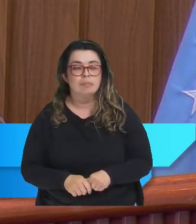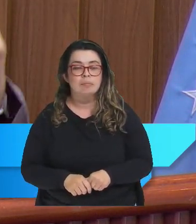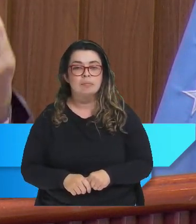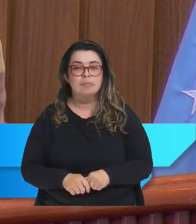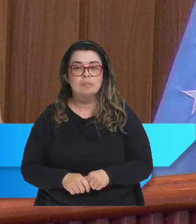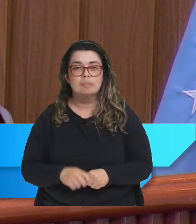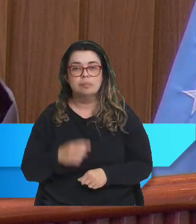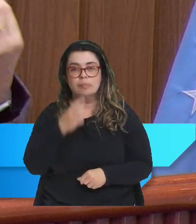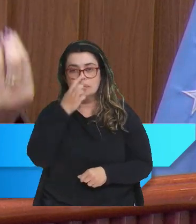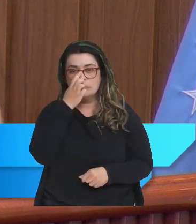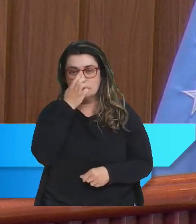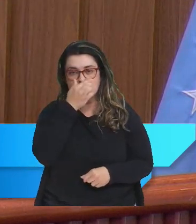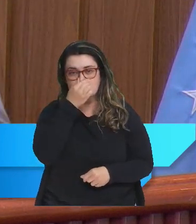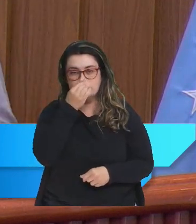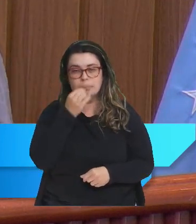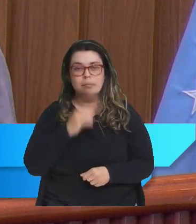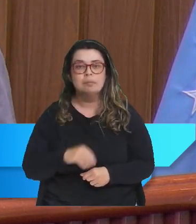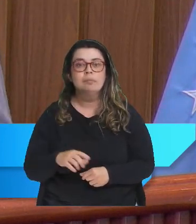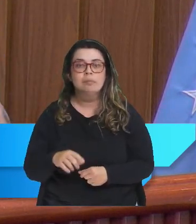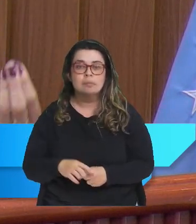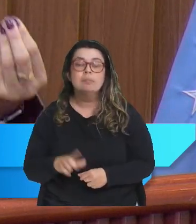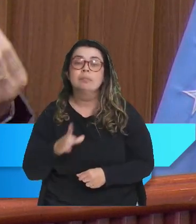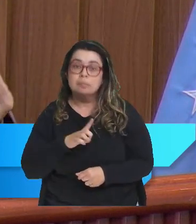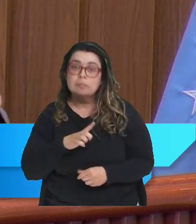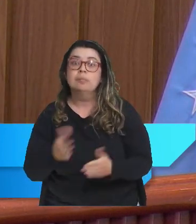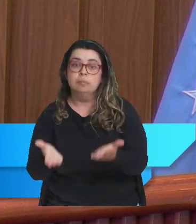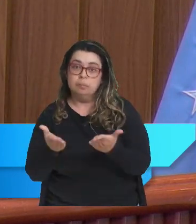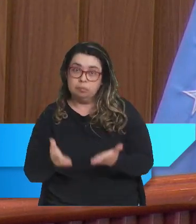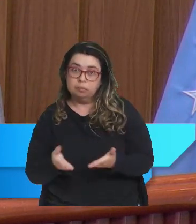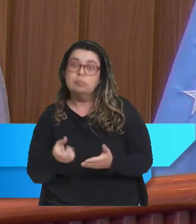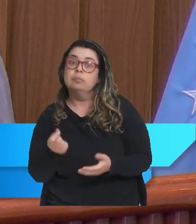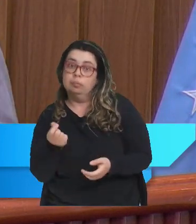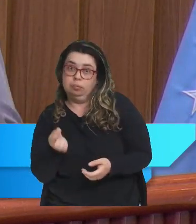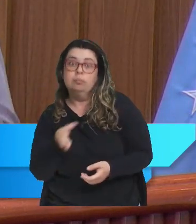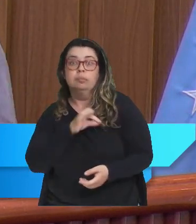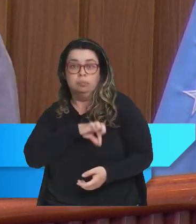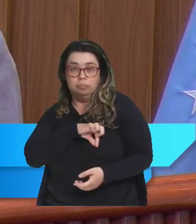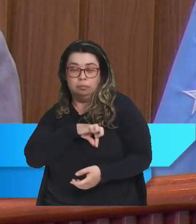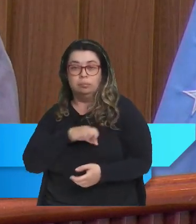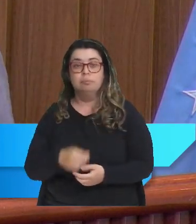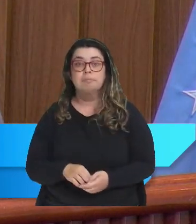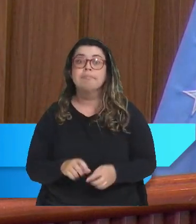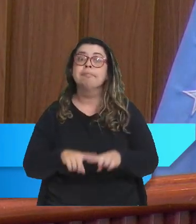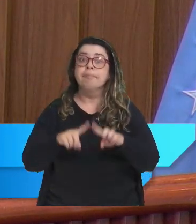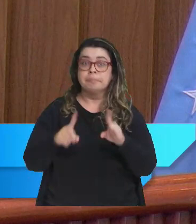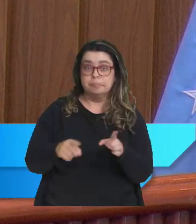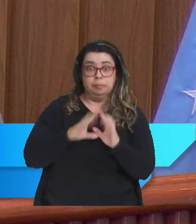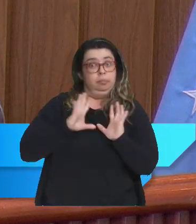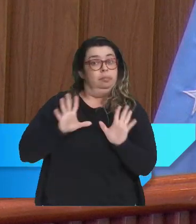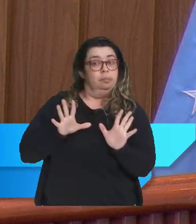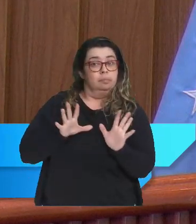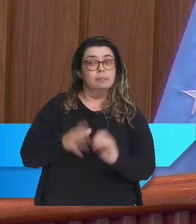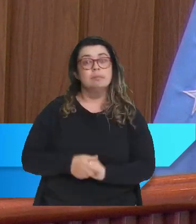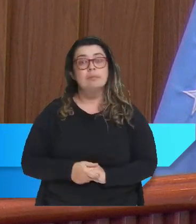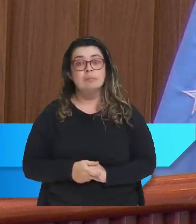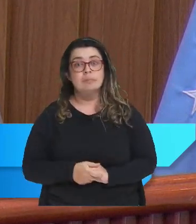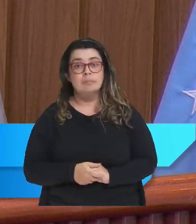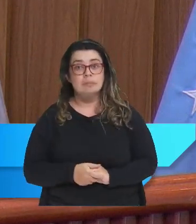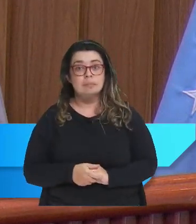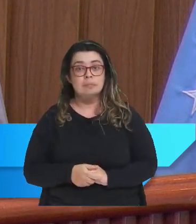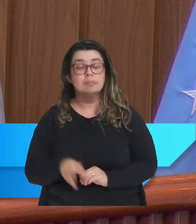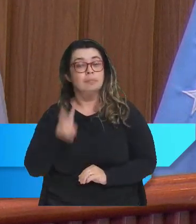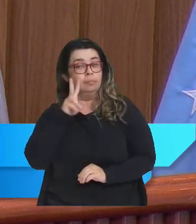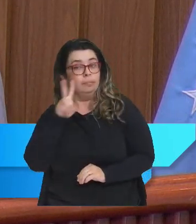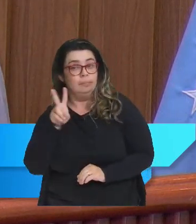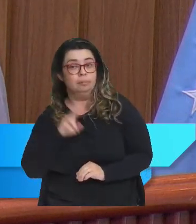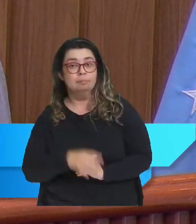a promoção que ele já incorporou no salário. Pois bem, por surpresa, a gente verifica que